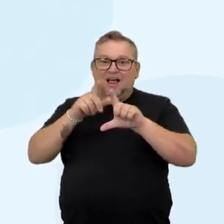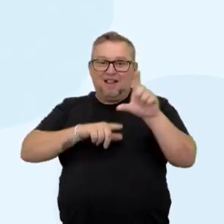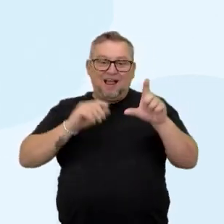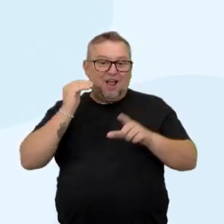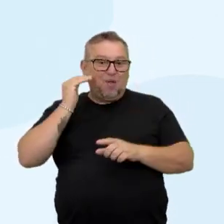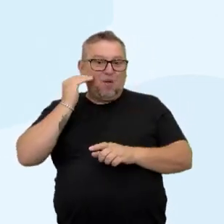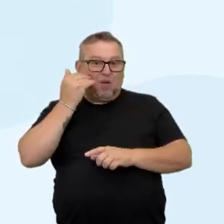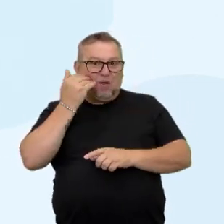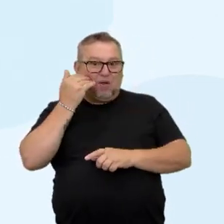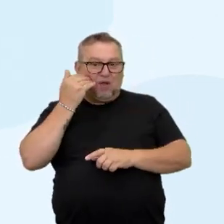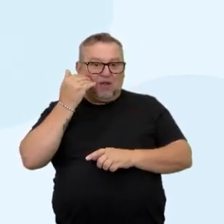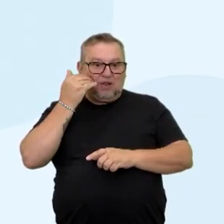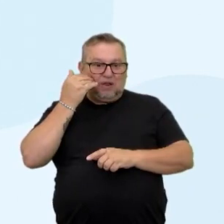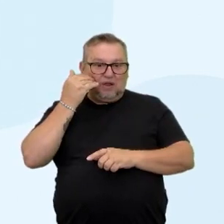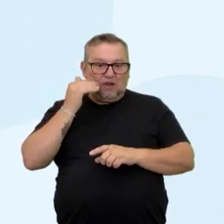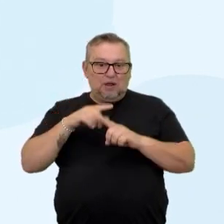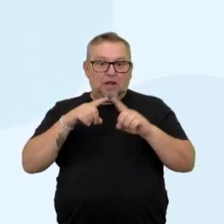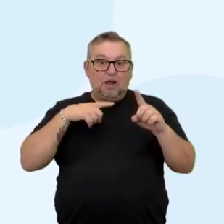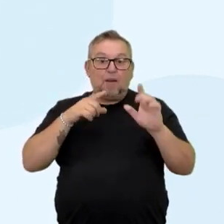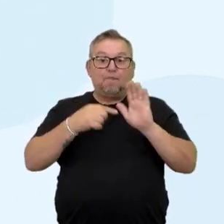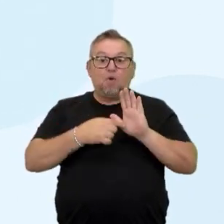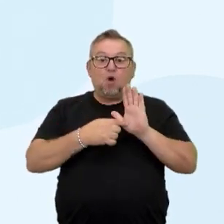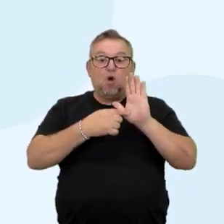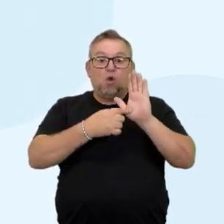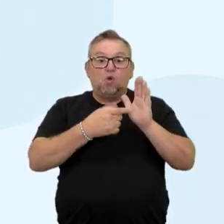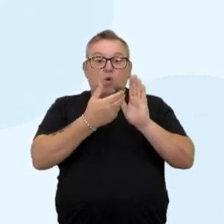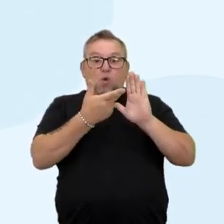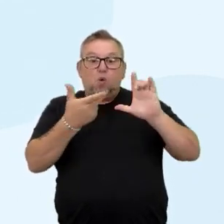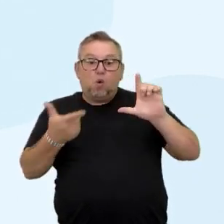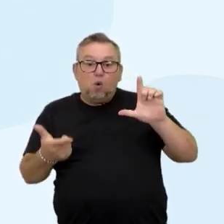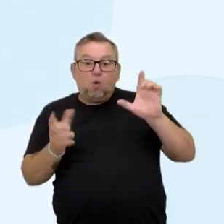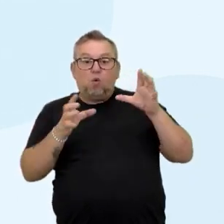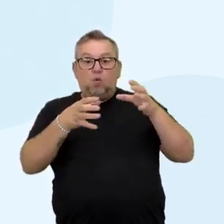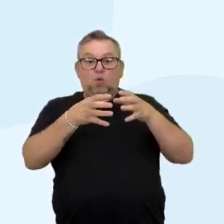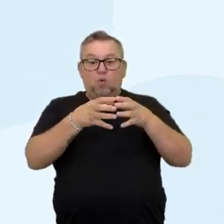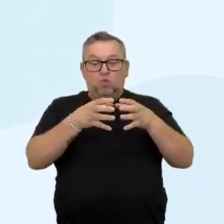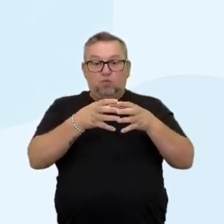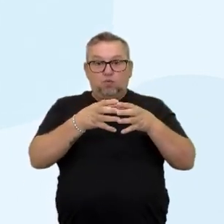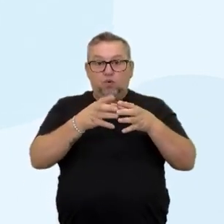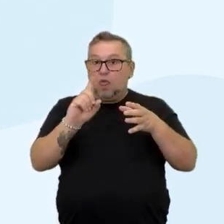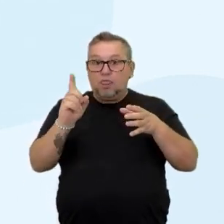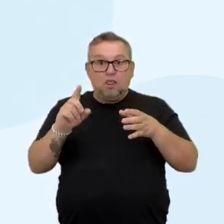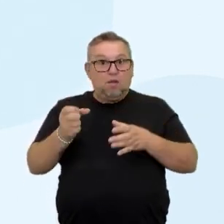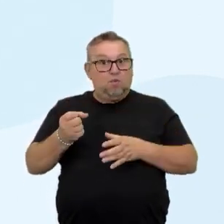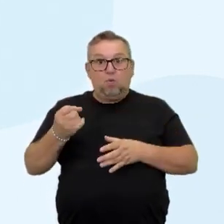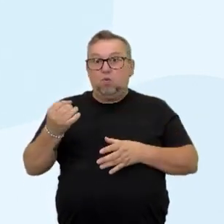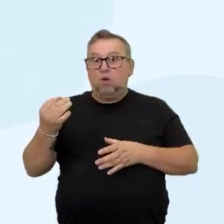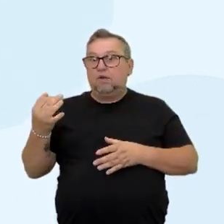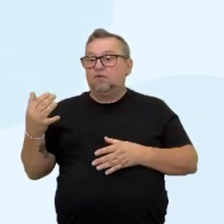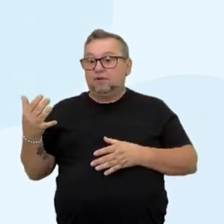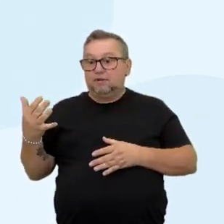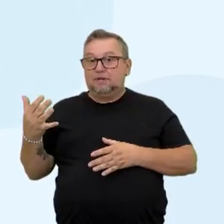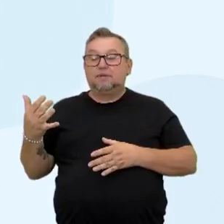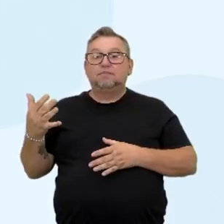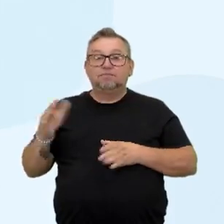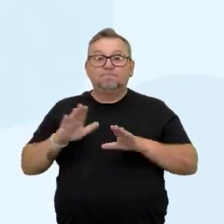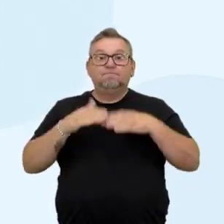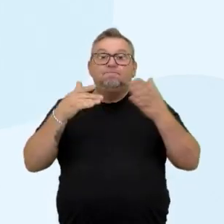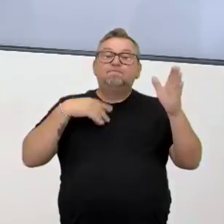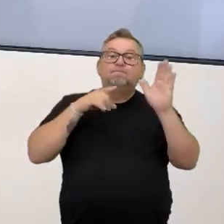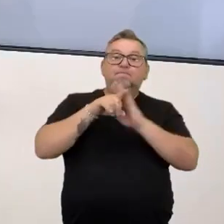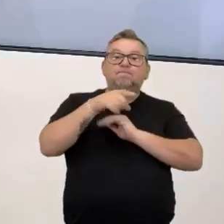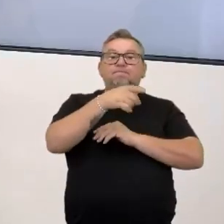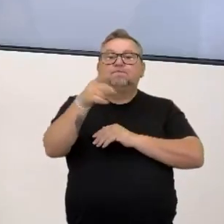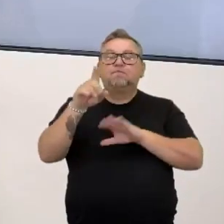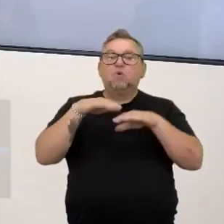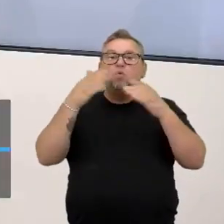escrito assim, ó. Ele é demonstrado como elementos de um conjunto e não uma quantidade. Então, quando eu pergunto para